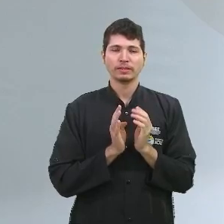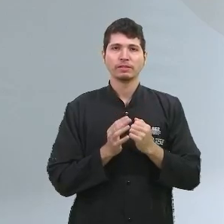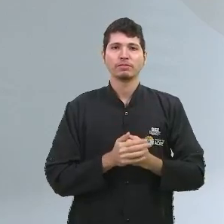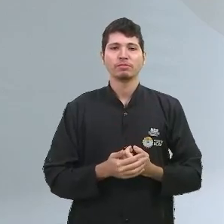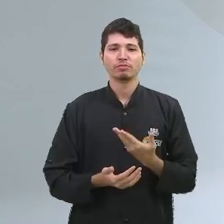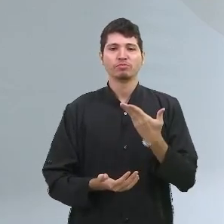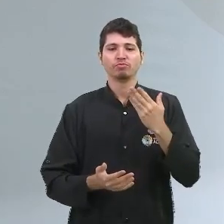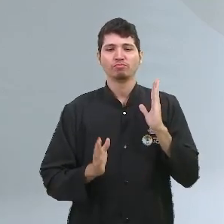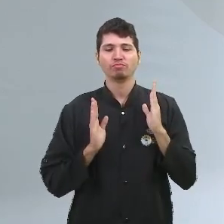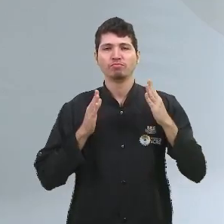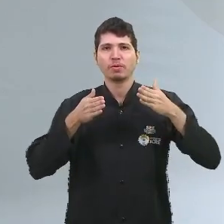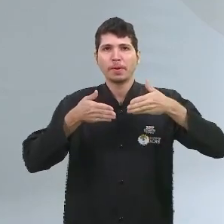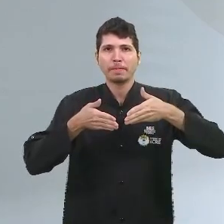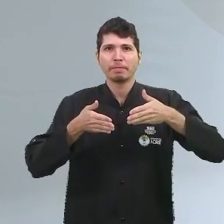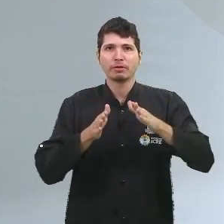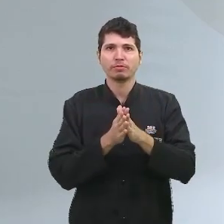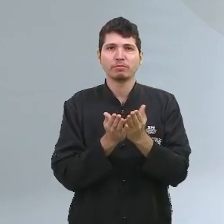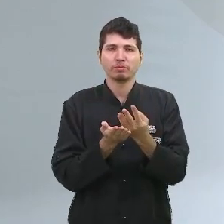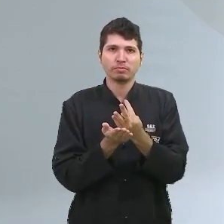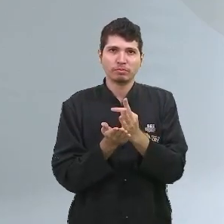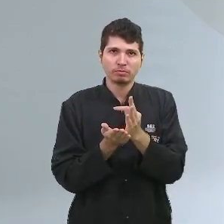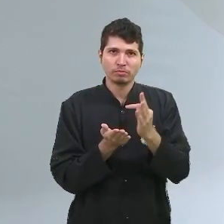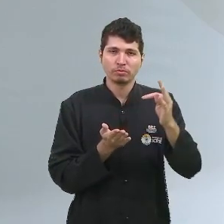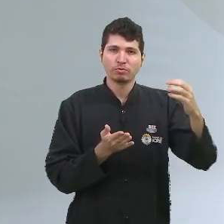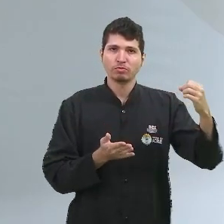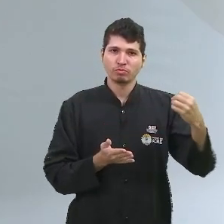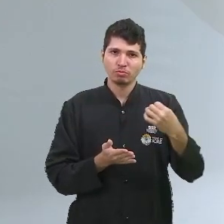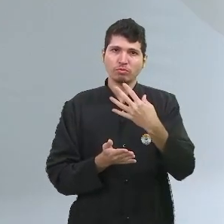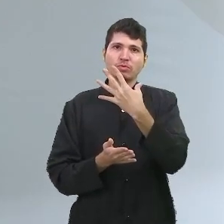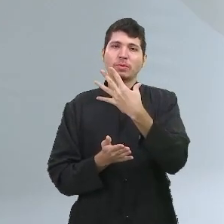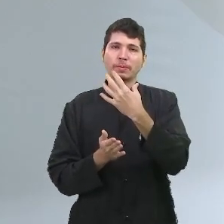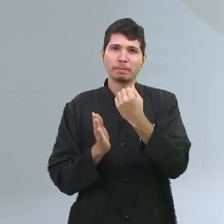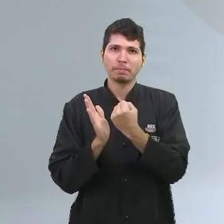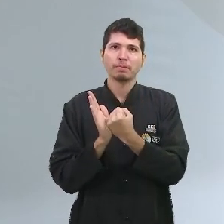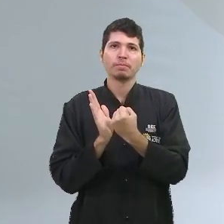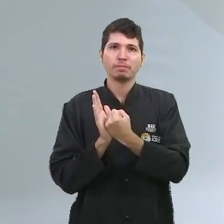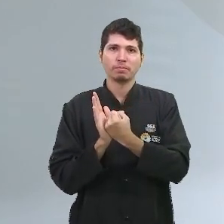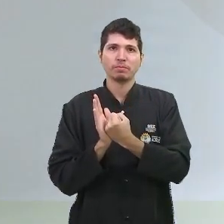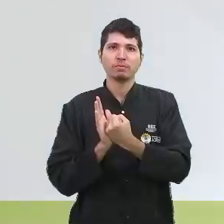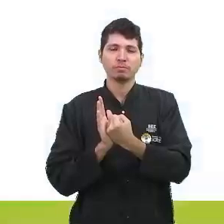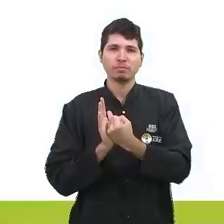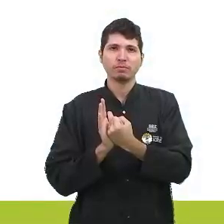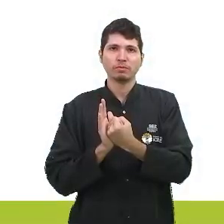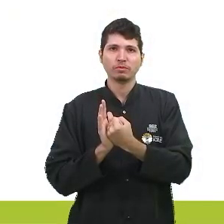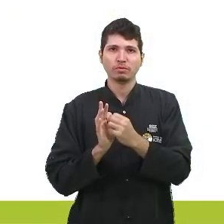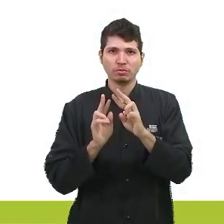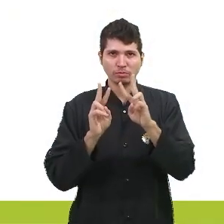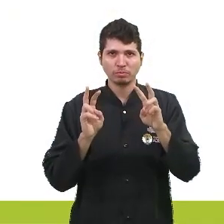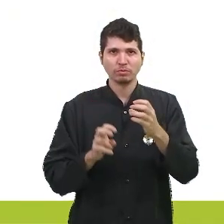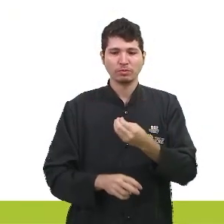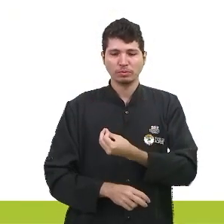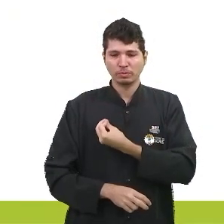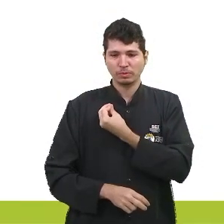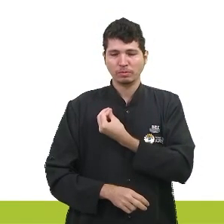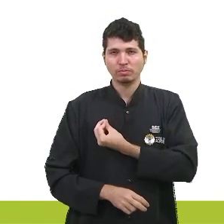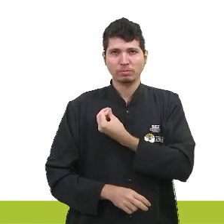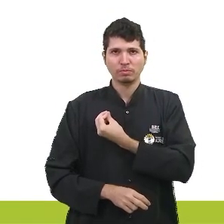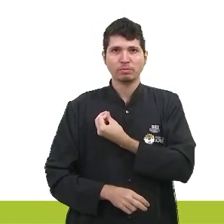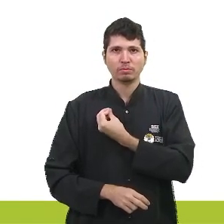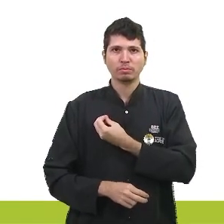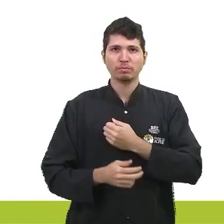bíblico em particular do novo testamento para falar do ser agora